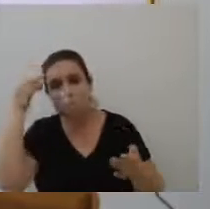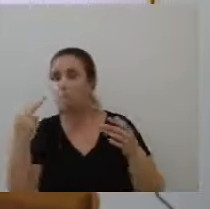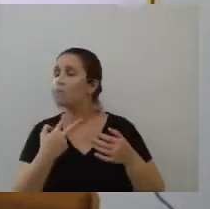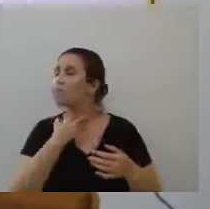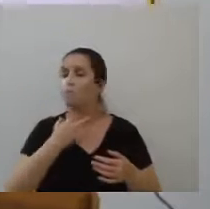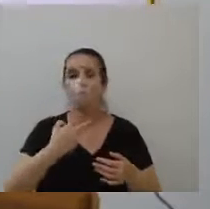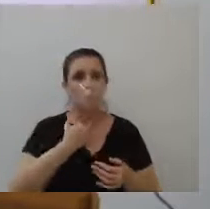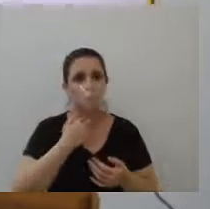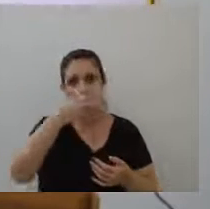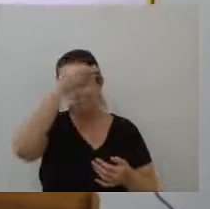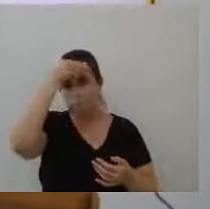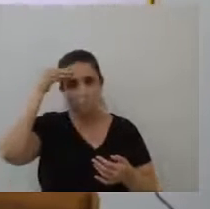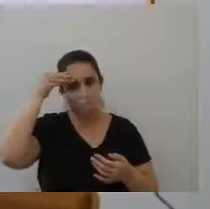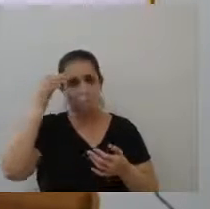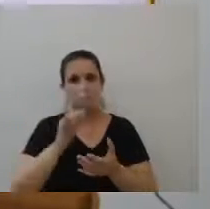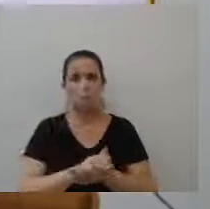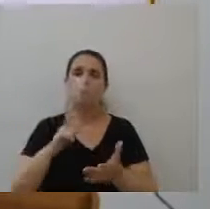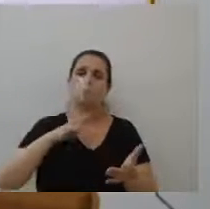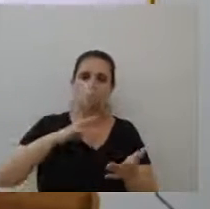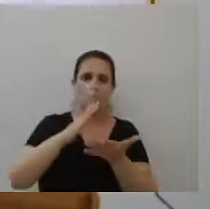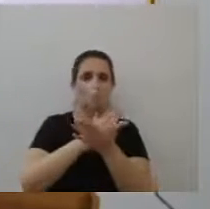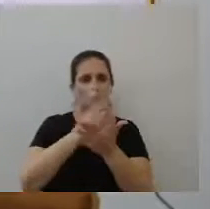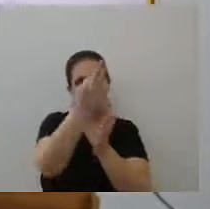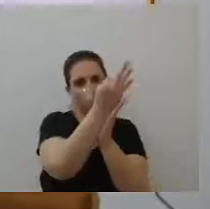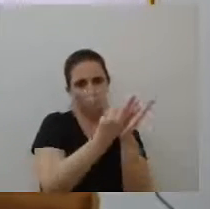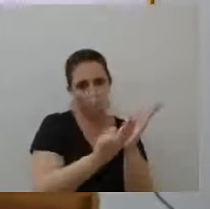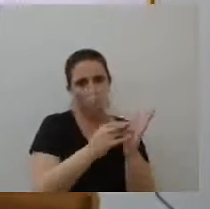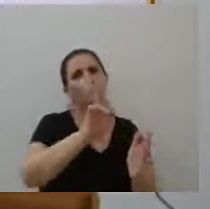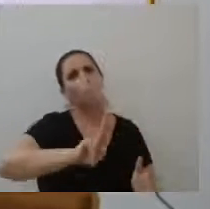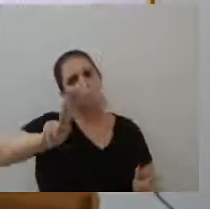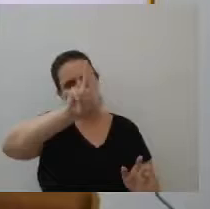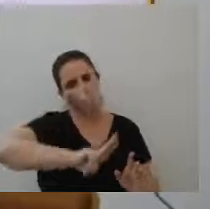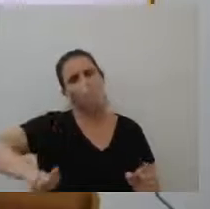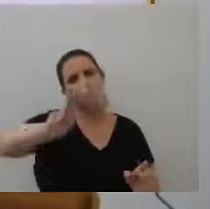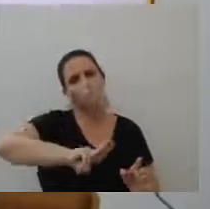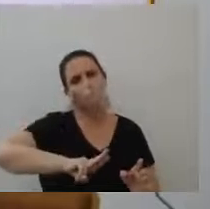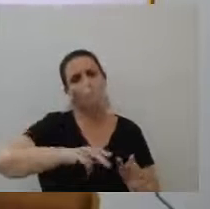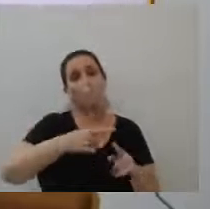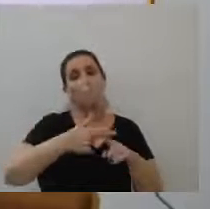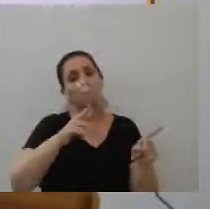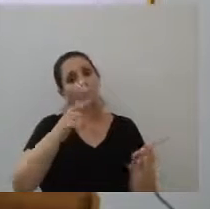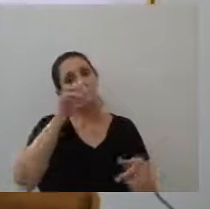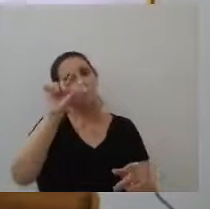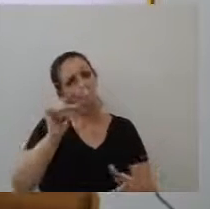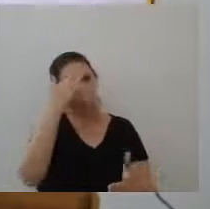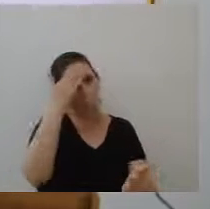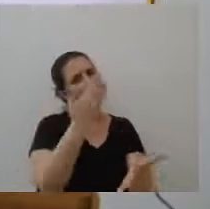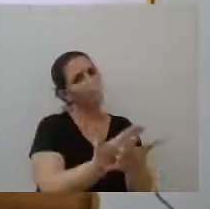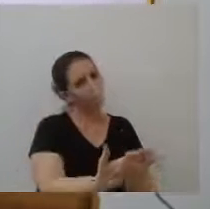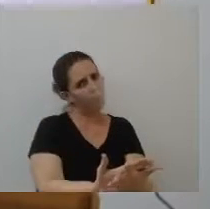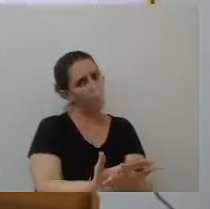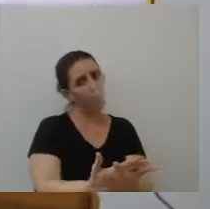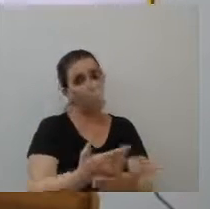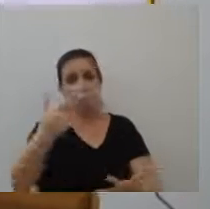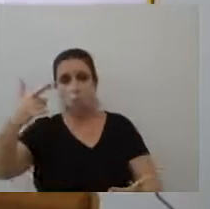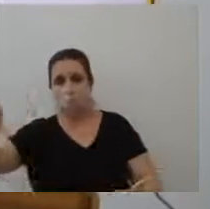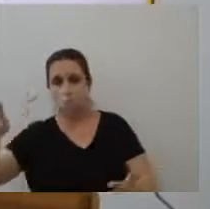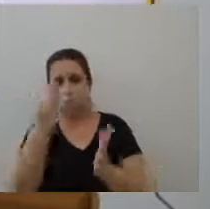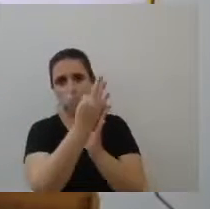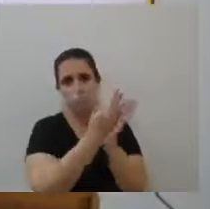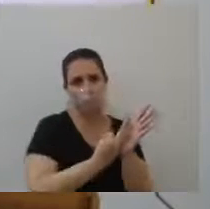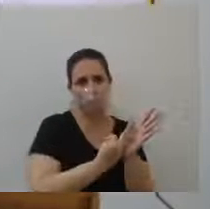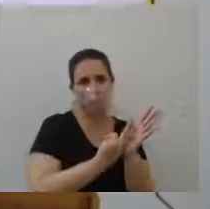Nós estamos avaliando a credibilidade e a utilidade das fontes. Nós temos aí esse meme. Eu coloquei aí